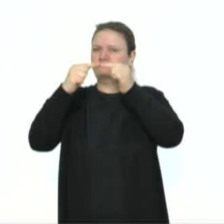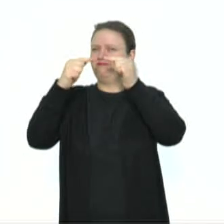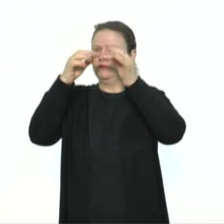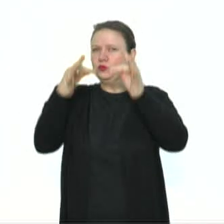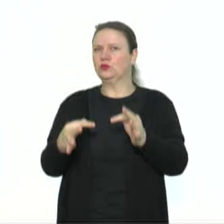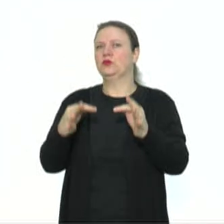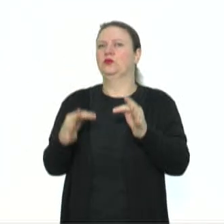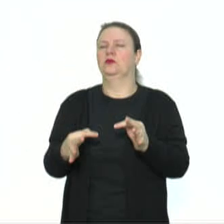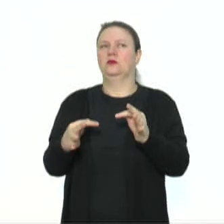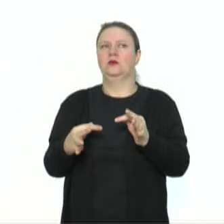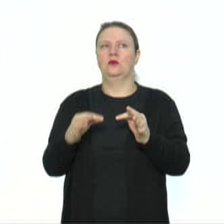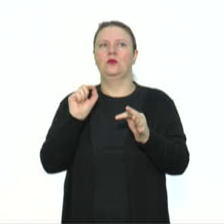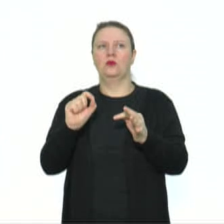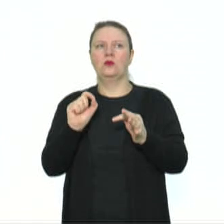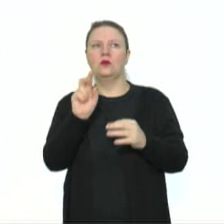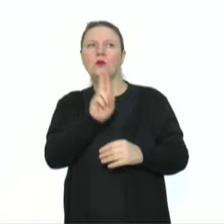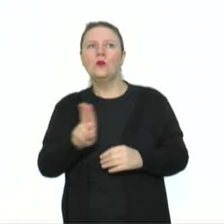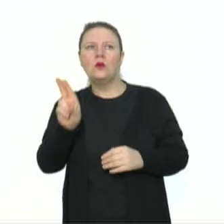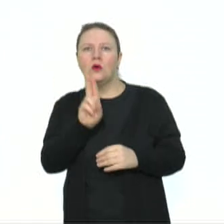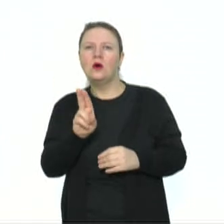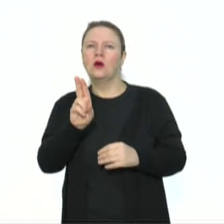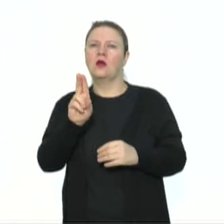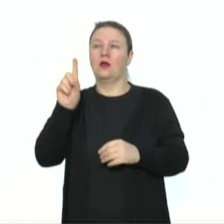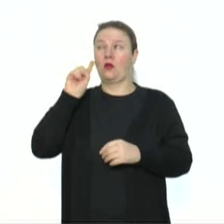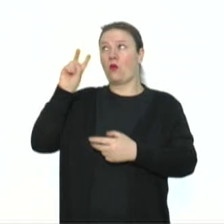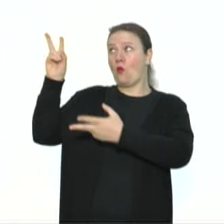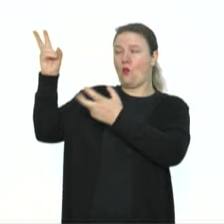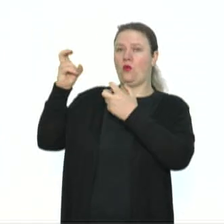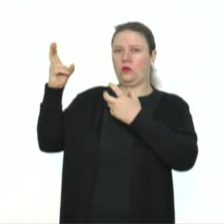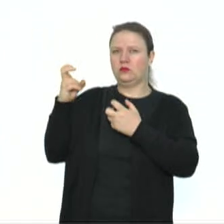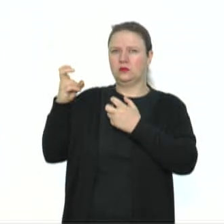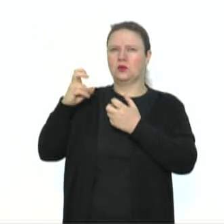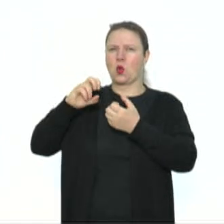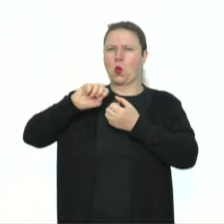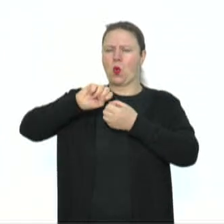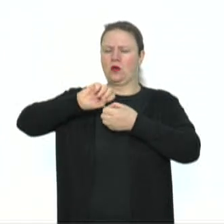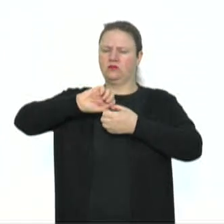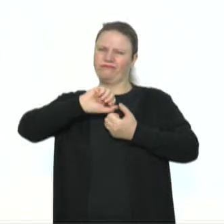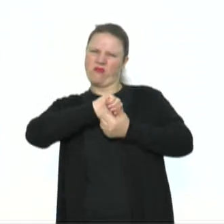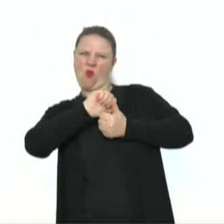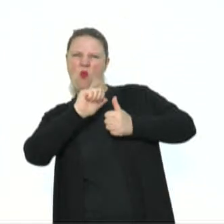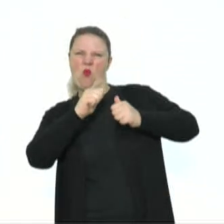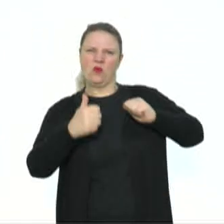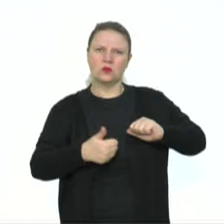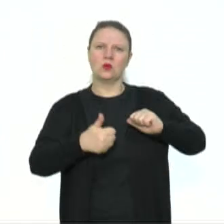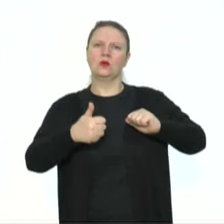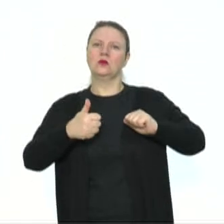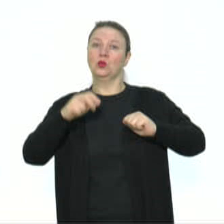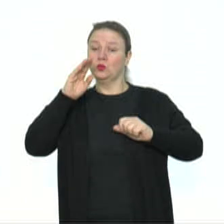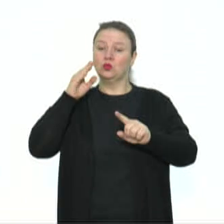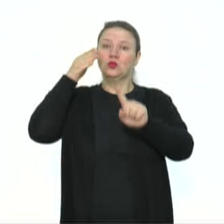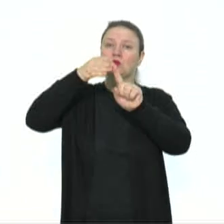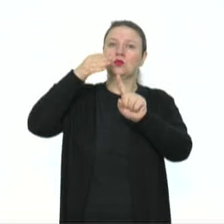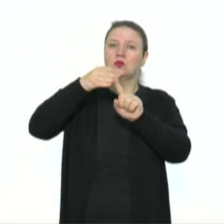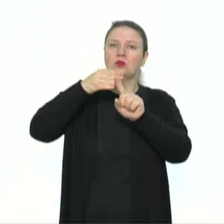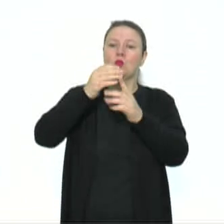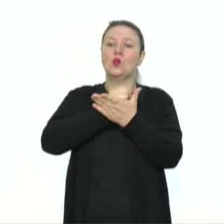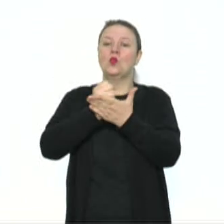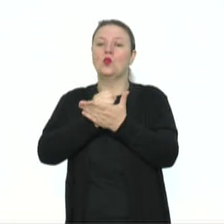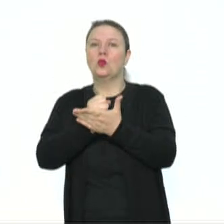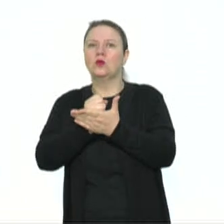o que, que é? As técnicas usadas no jiu-jitsu são alavancas, torções e pressões, né? Com o objetivo de dominar